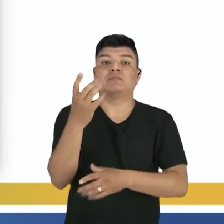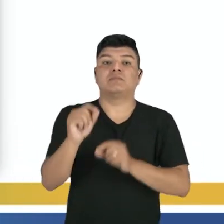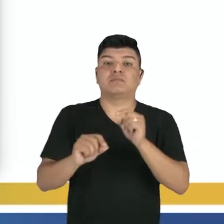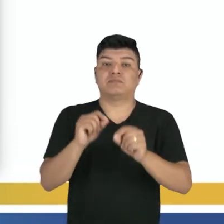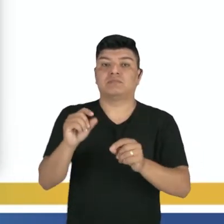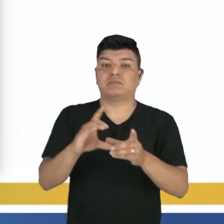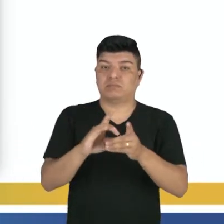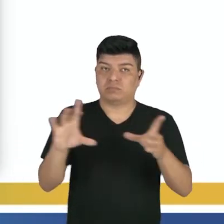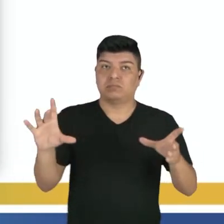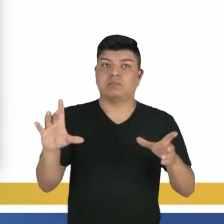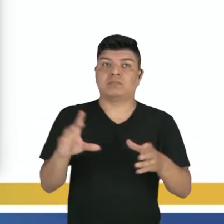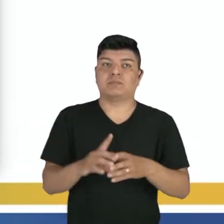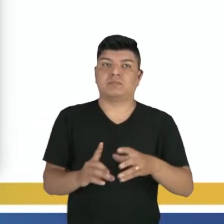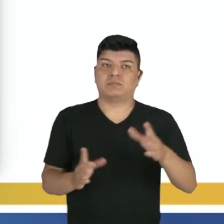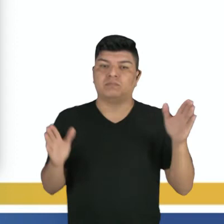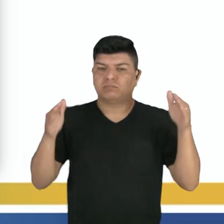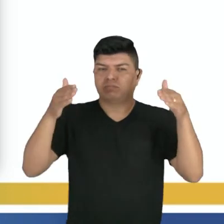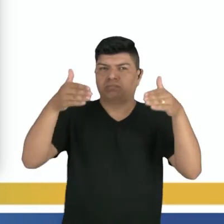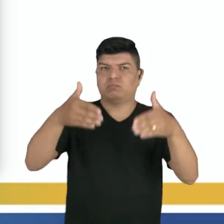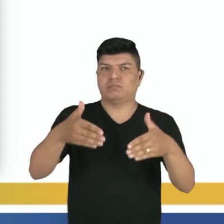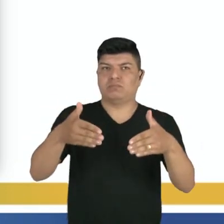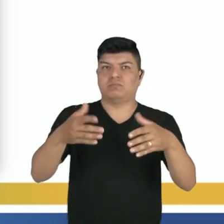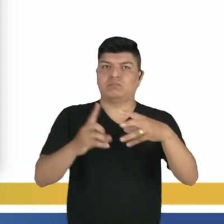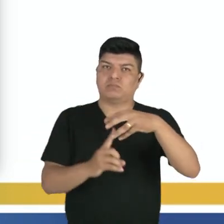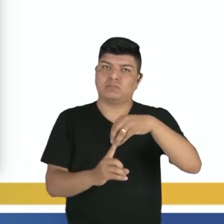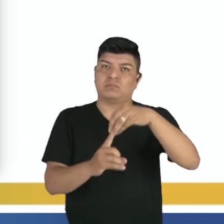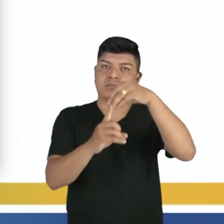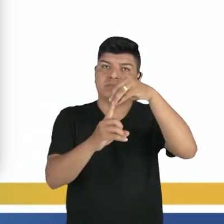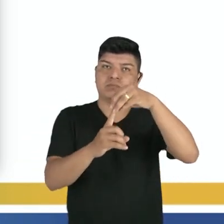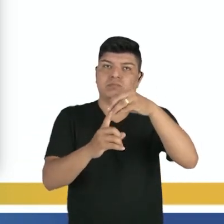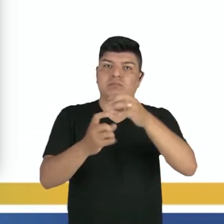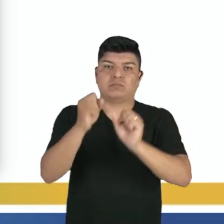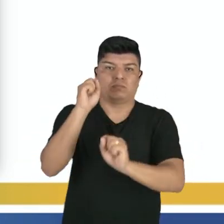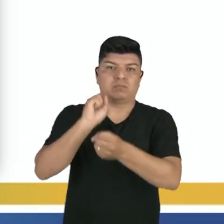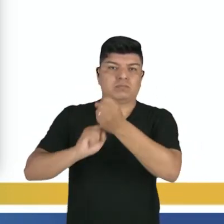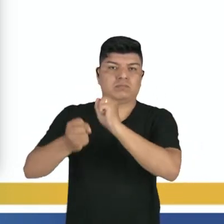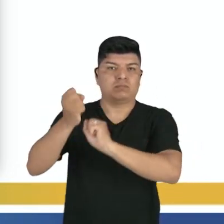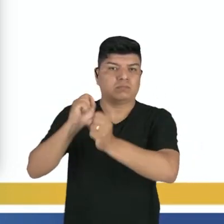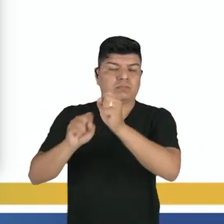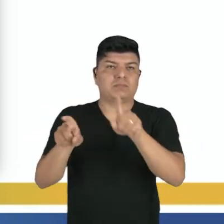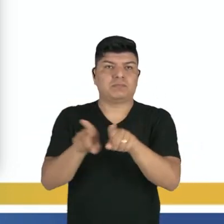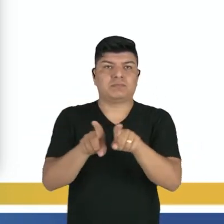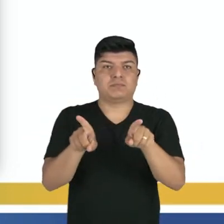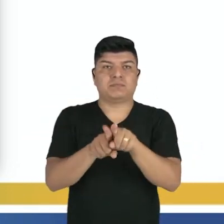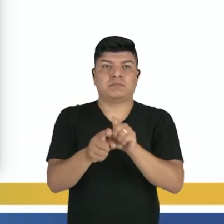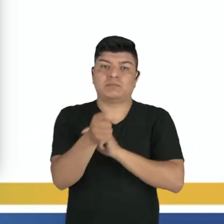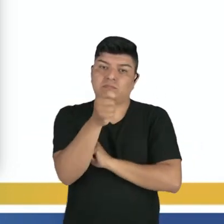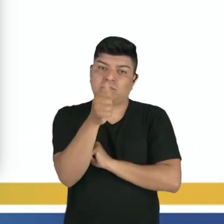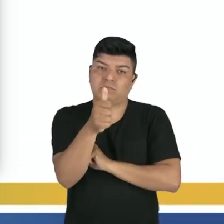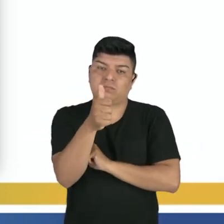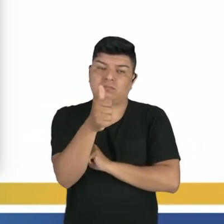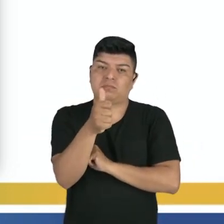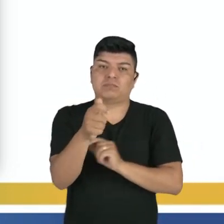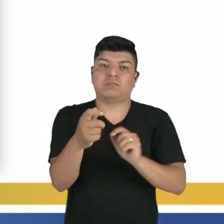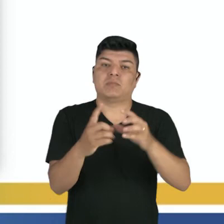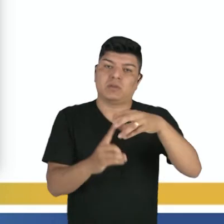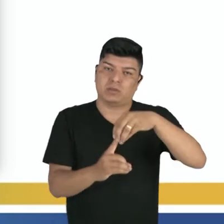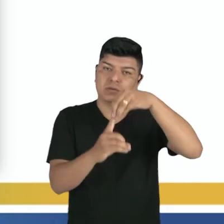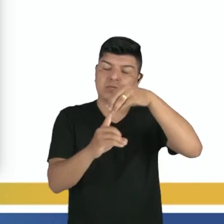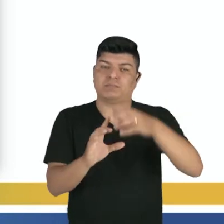burocracia, centralização e unificação administrativa e moeda